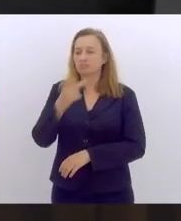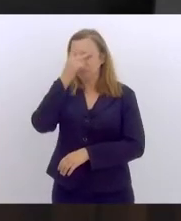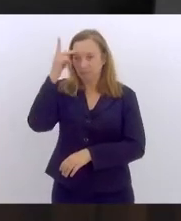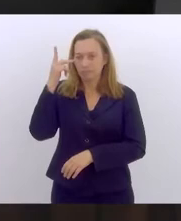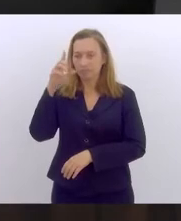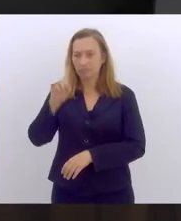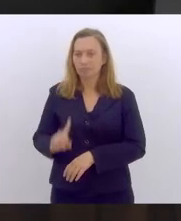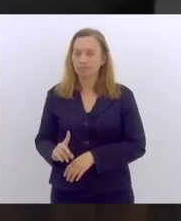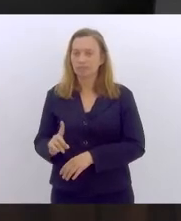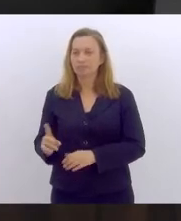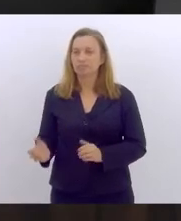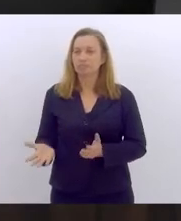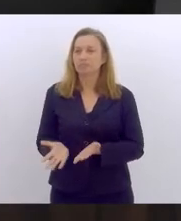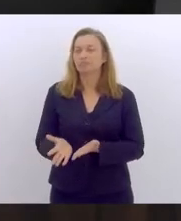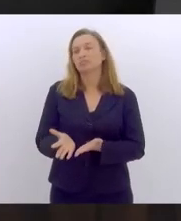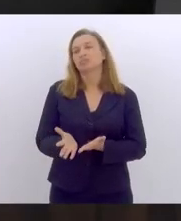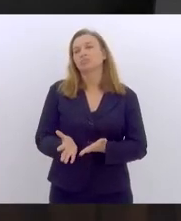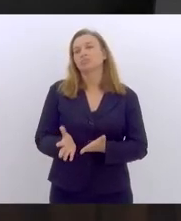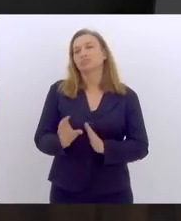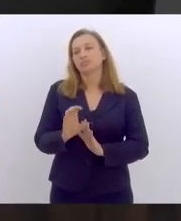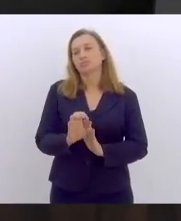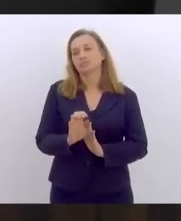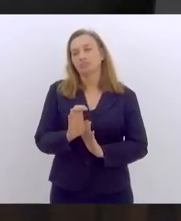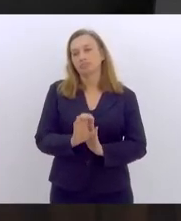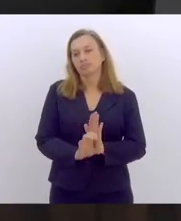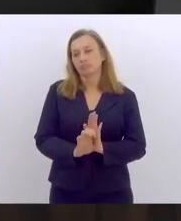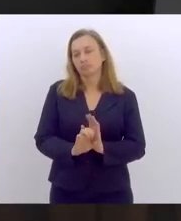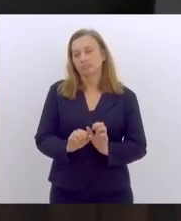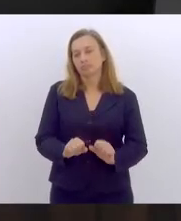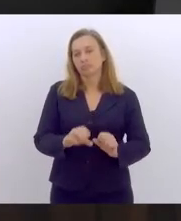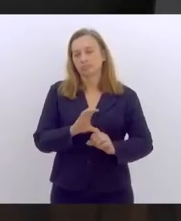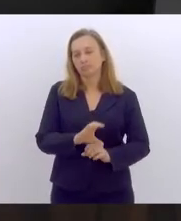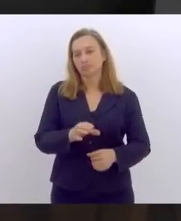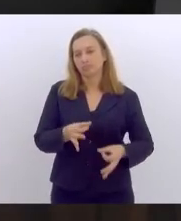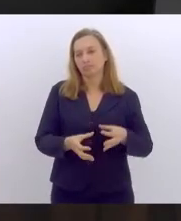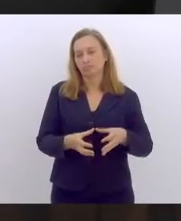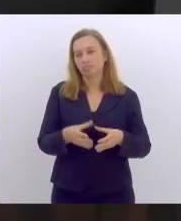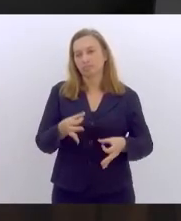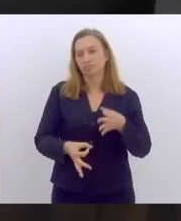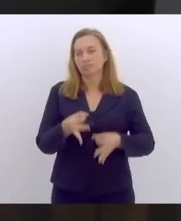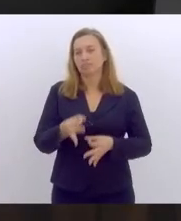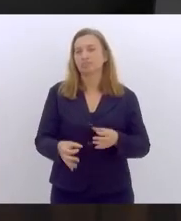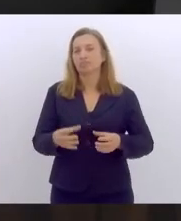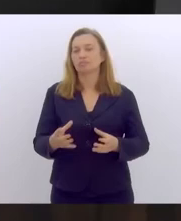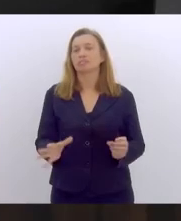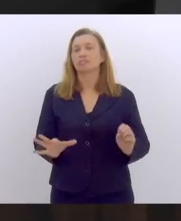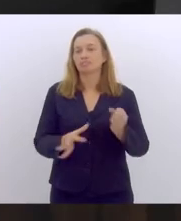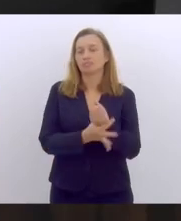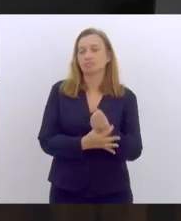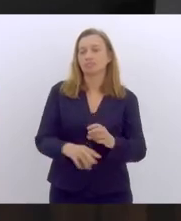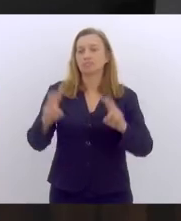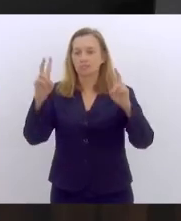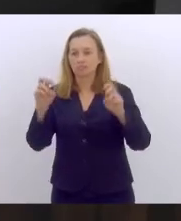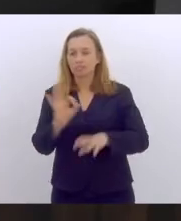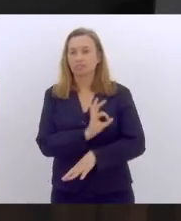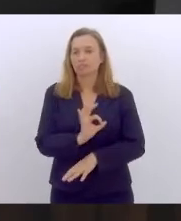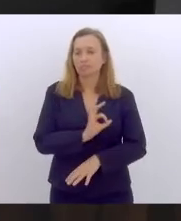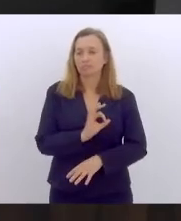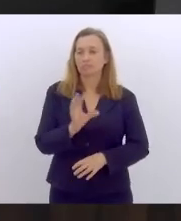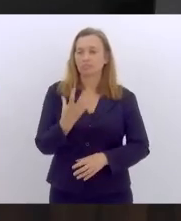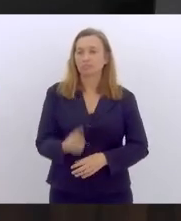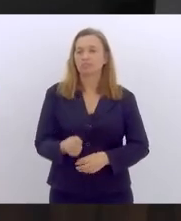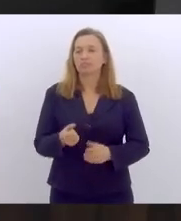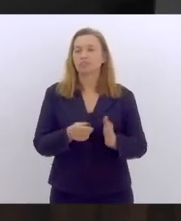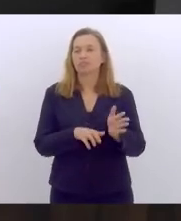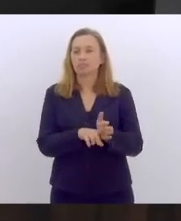deficiência, favorável às emendas da Comissão de Constituição e Justiça. Segurança Pública, Saúde e Polícia, favorável. De Orçamento, Finanças, Fiscalização Financeira e